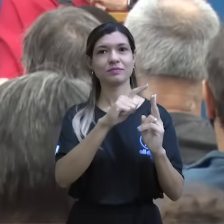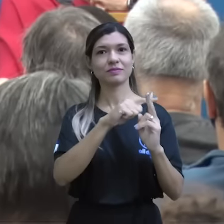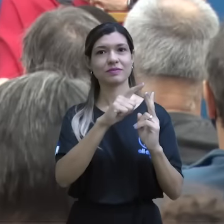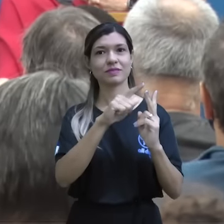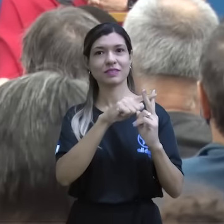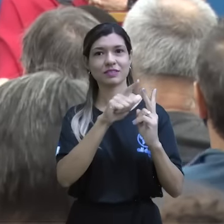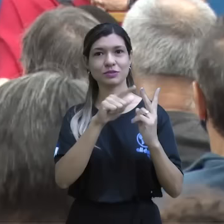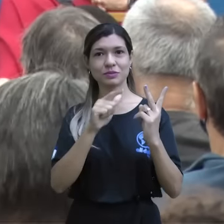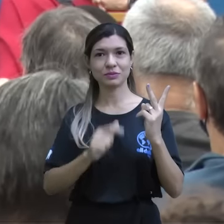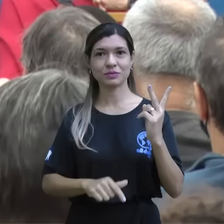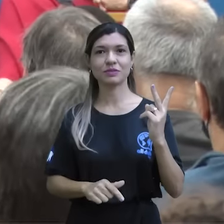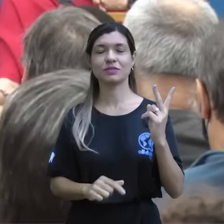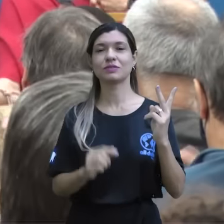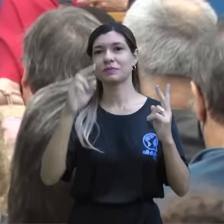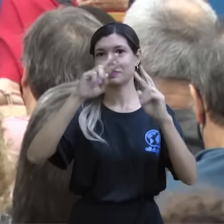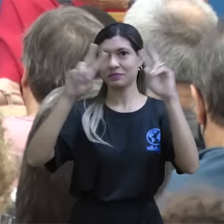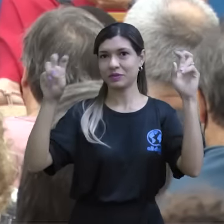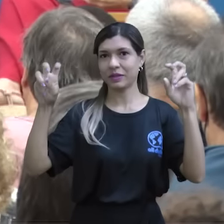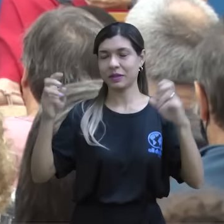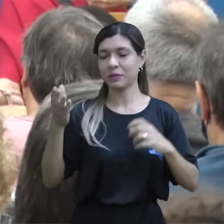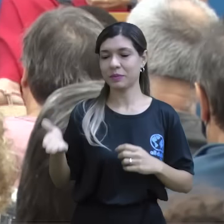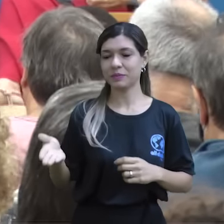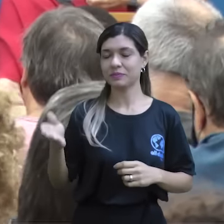conversando com vocês, perguntando para vocês, né, assim,